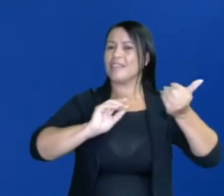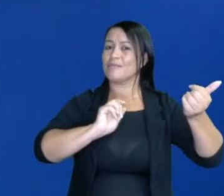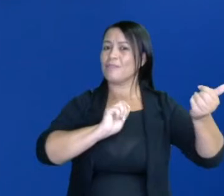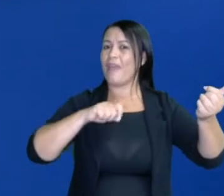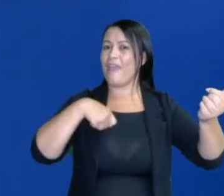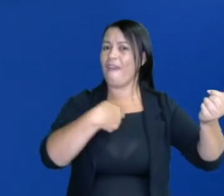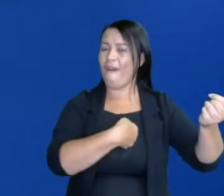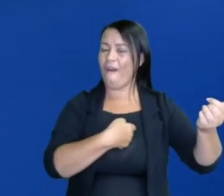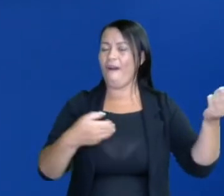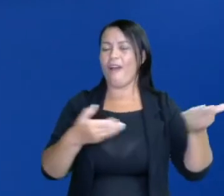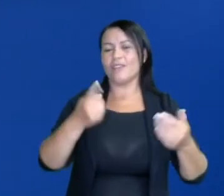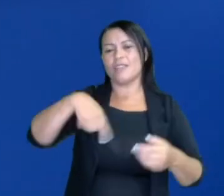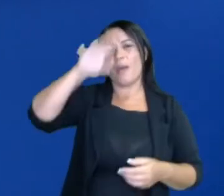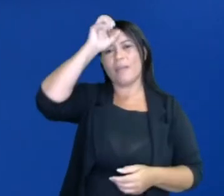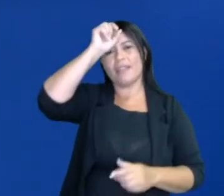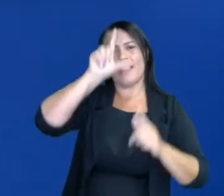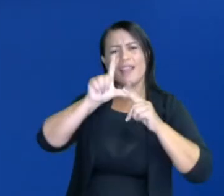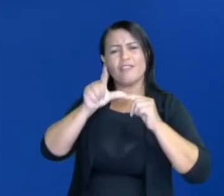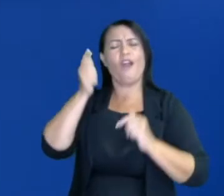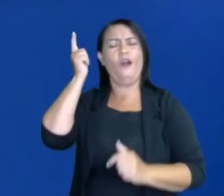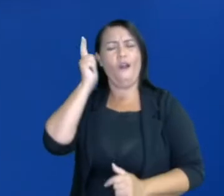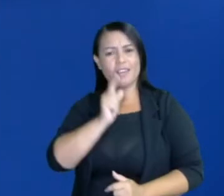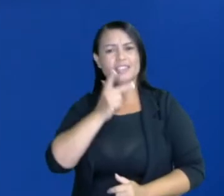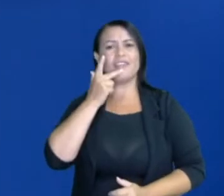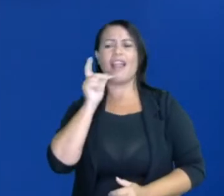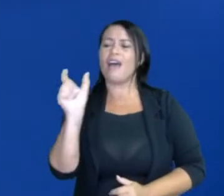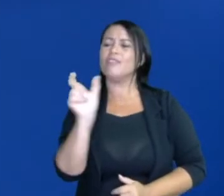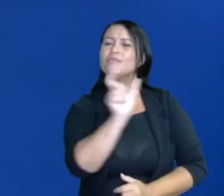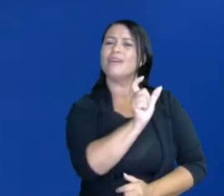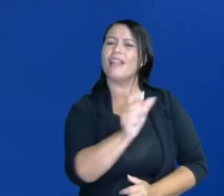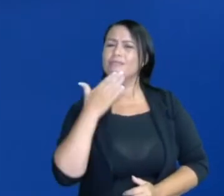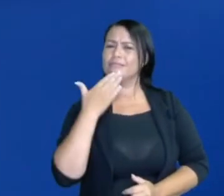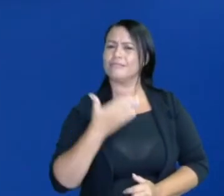a gente vai conseguir pronunciar as palavras melhor.